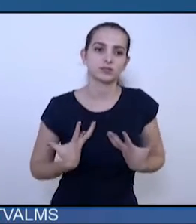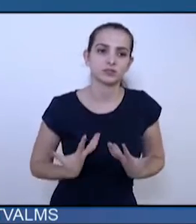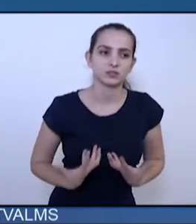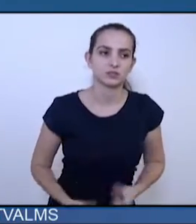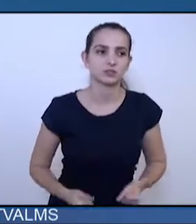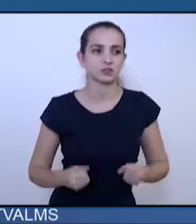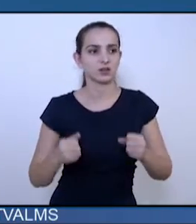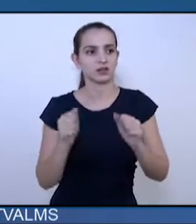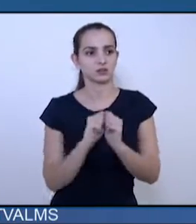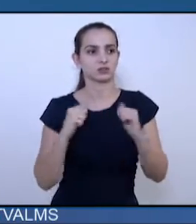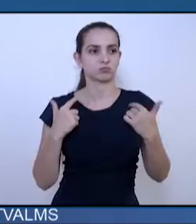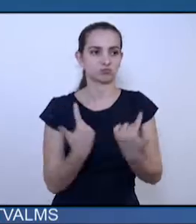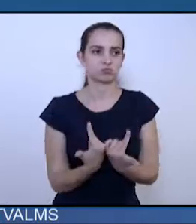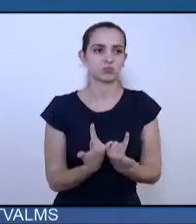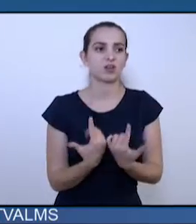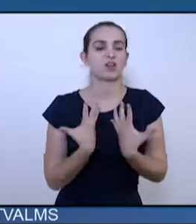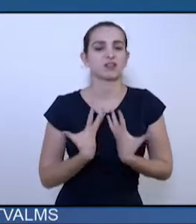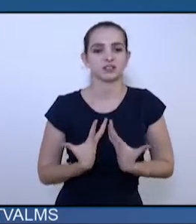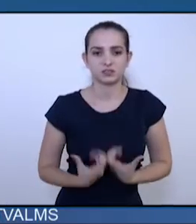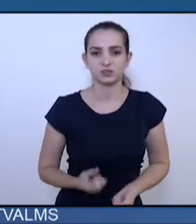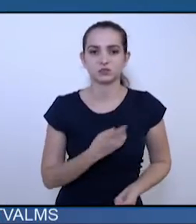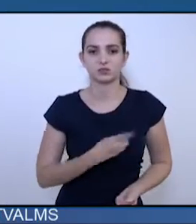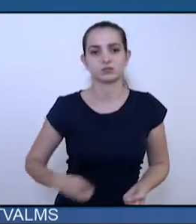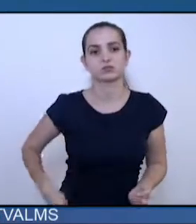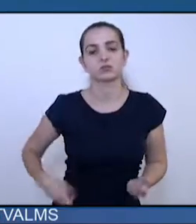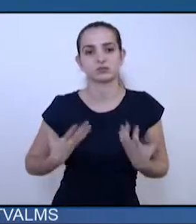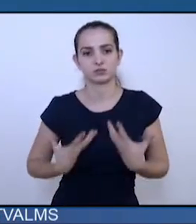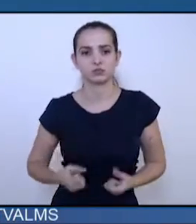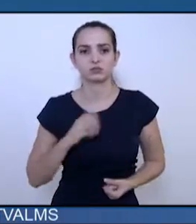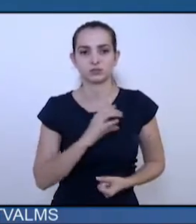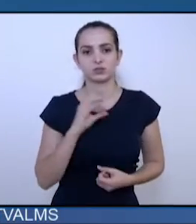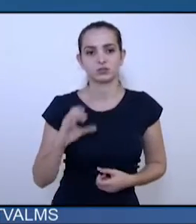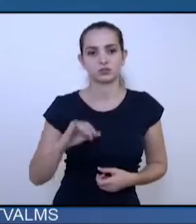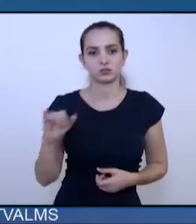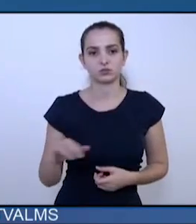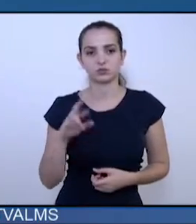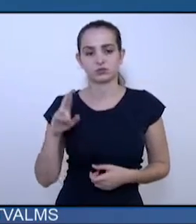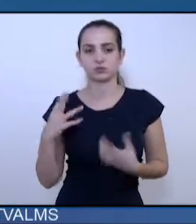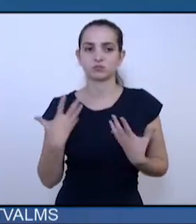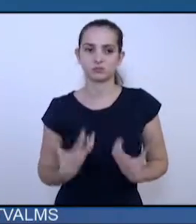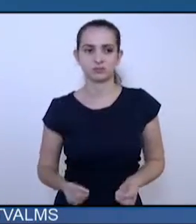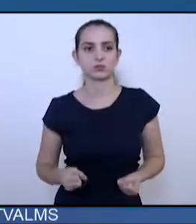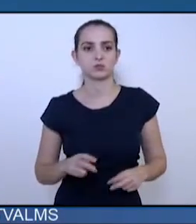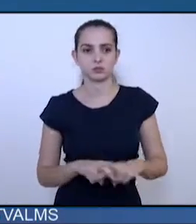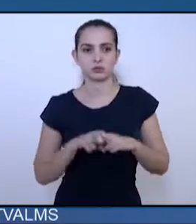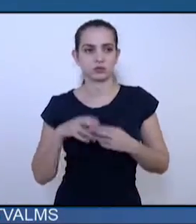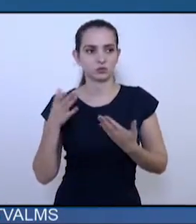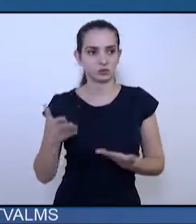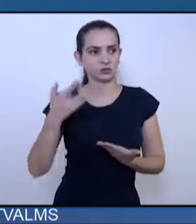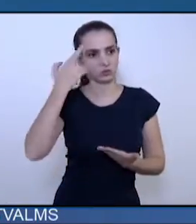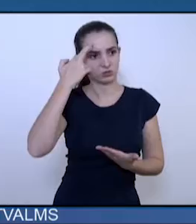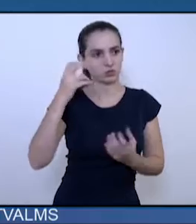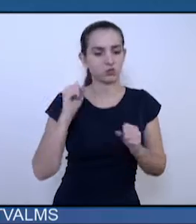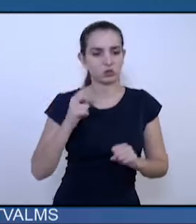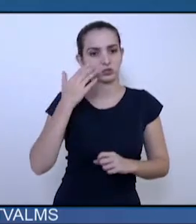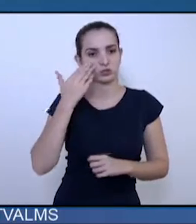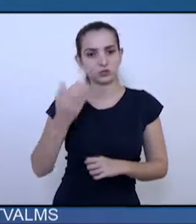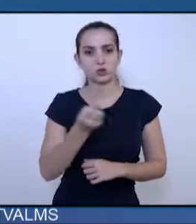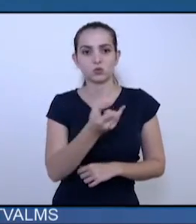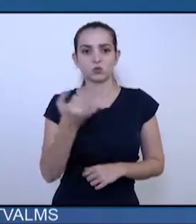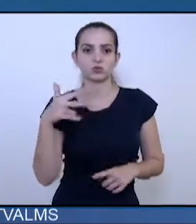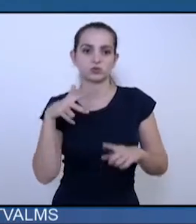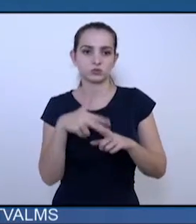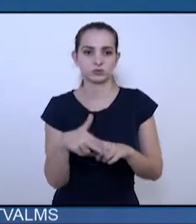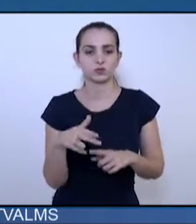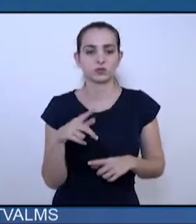casa fica desgastada, a comissão fica desgastada. Tanto é que Vossa Excelência pode verificar quantos vetos temos aqui,